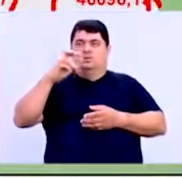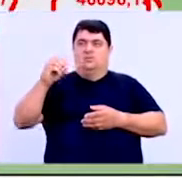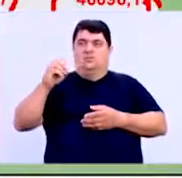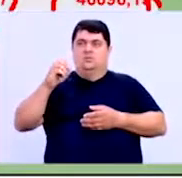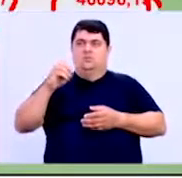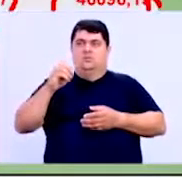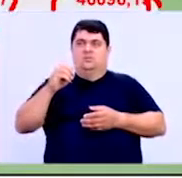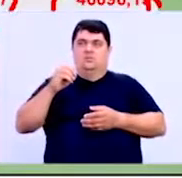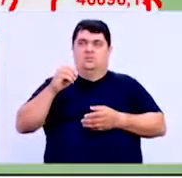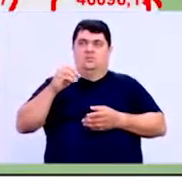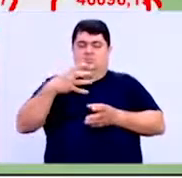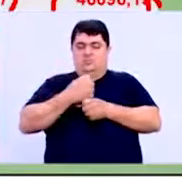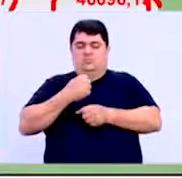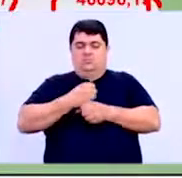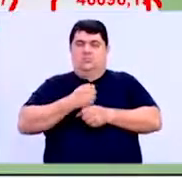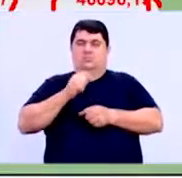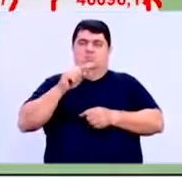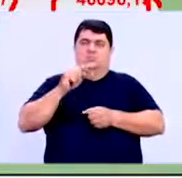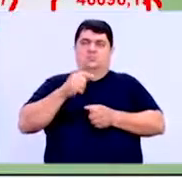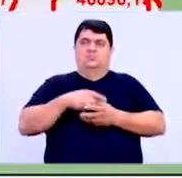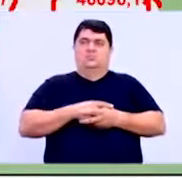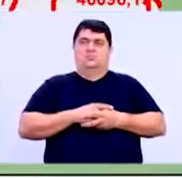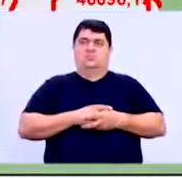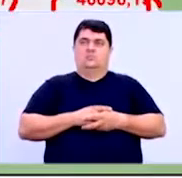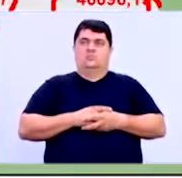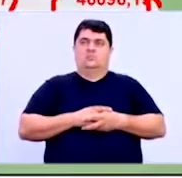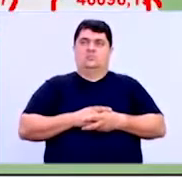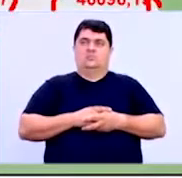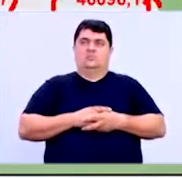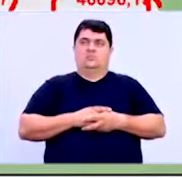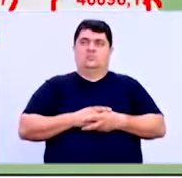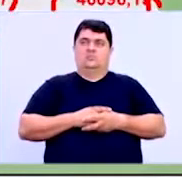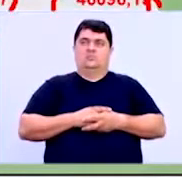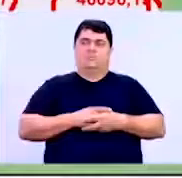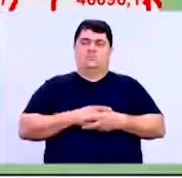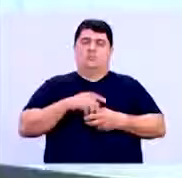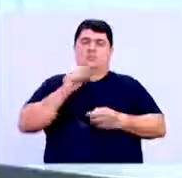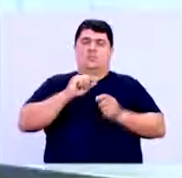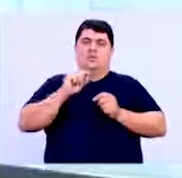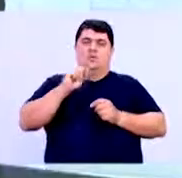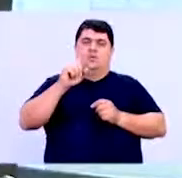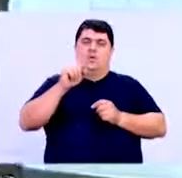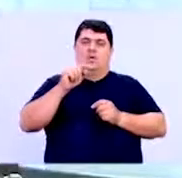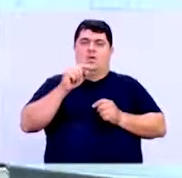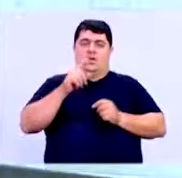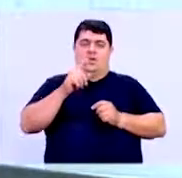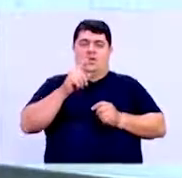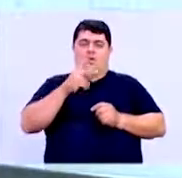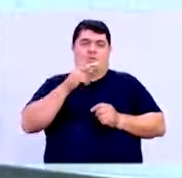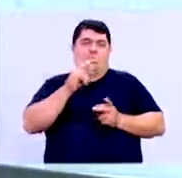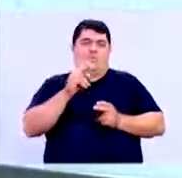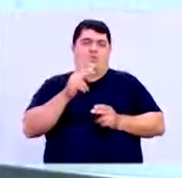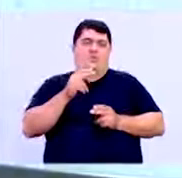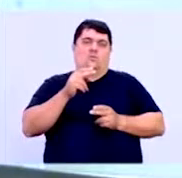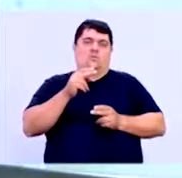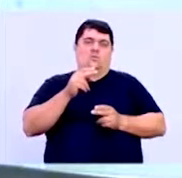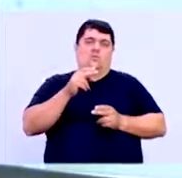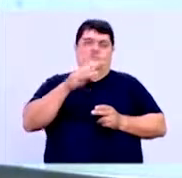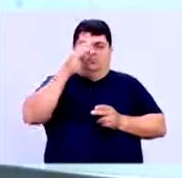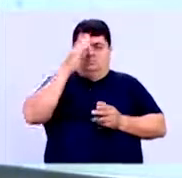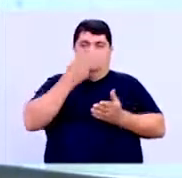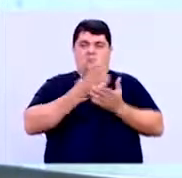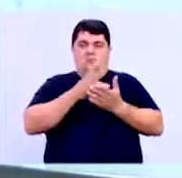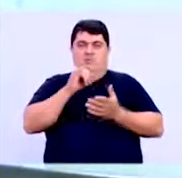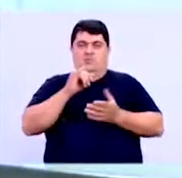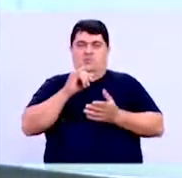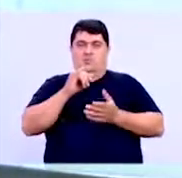724 de vendas a prazo daria o valor de 1.941. O que difere é que é o mesmo valor. Então você acredita que está somando